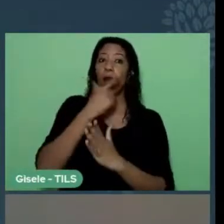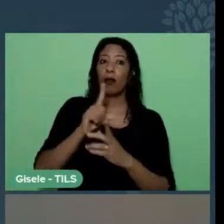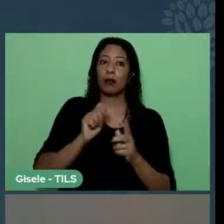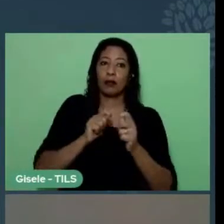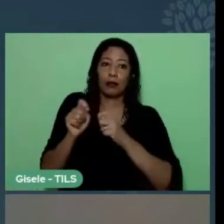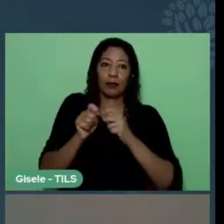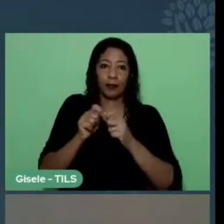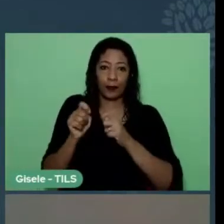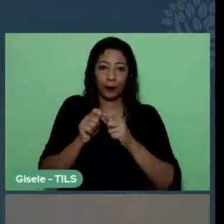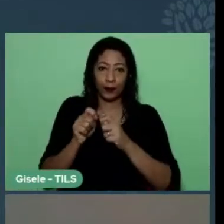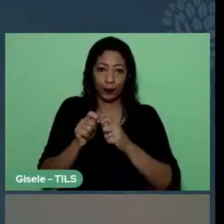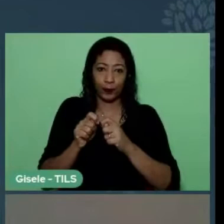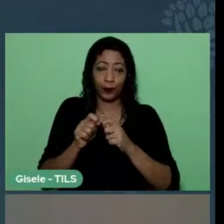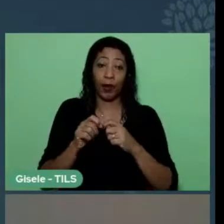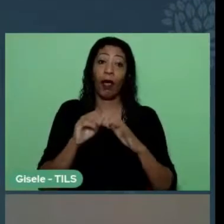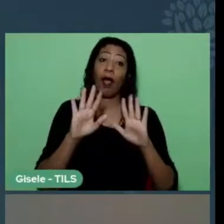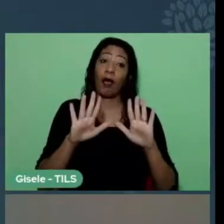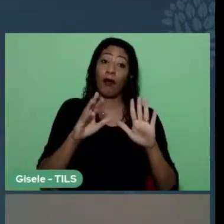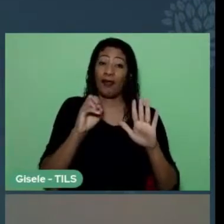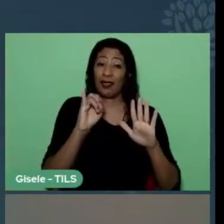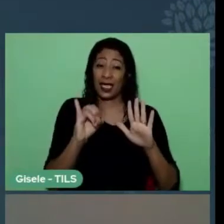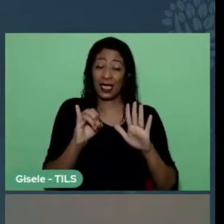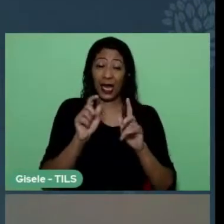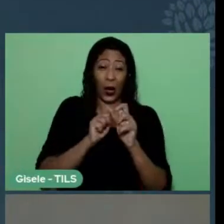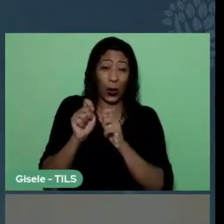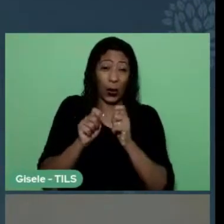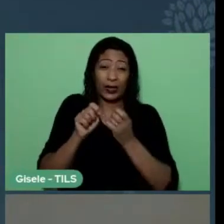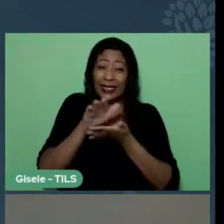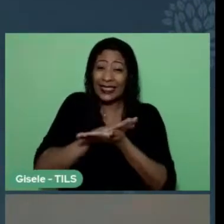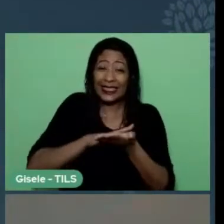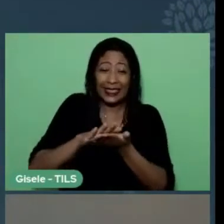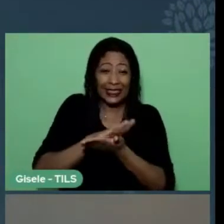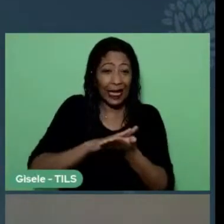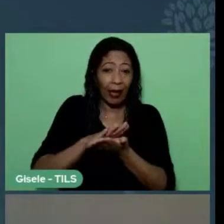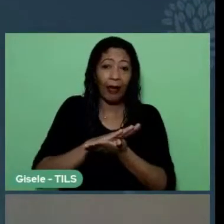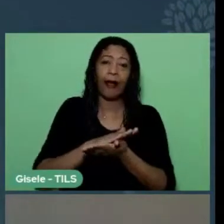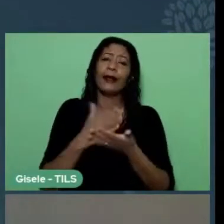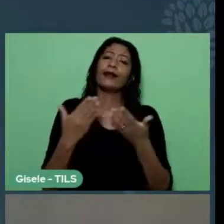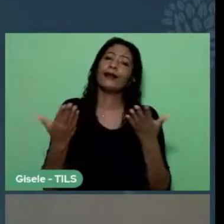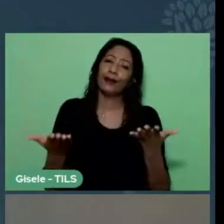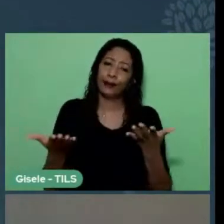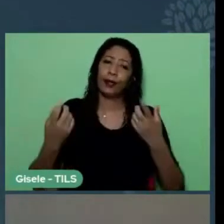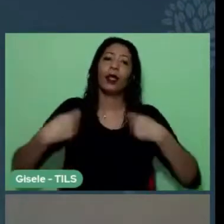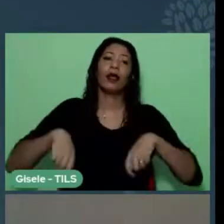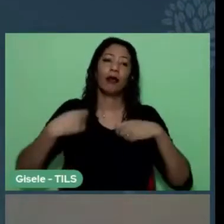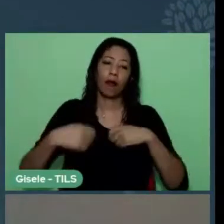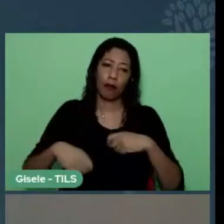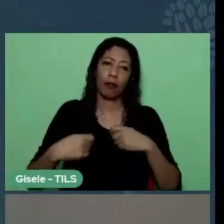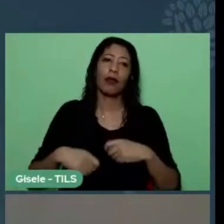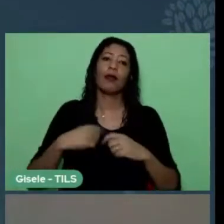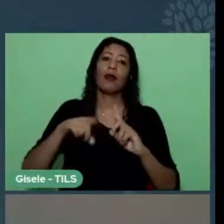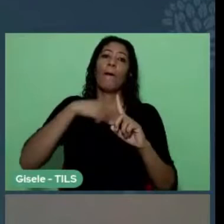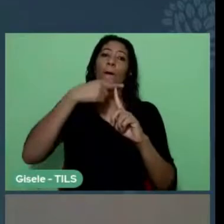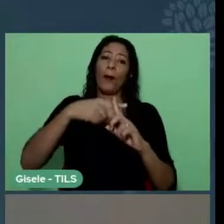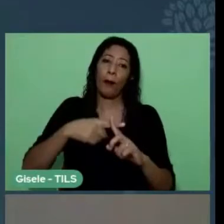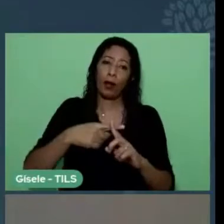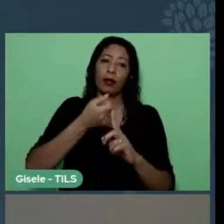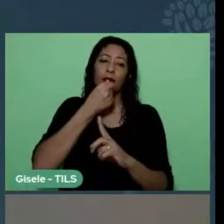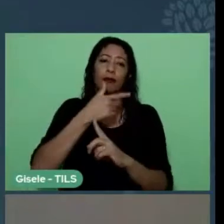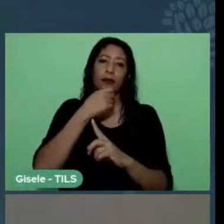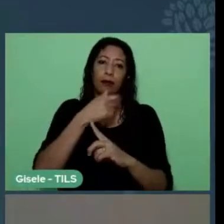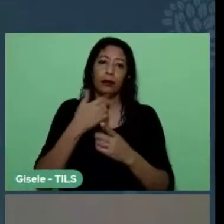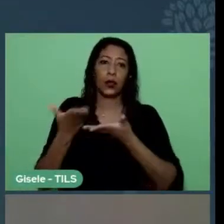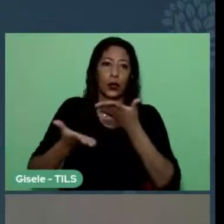adequado. E, obviamente, se o paciente estiver não controlado, aí, sem dúvida alguma, eu vou precisar aumentar a carga de tratamento, porque